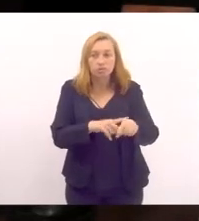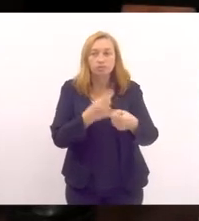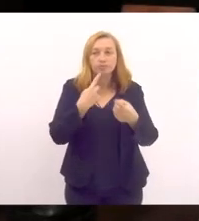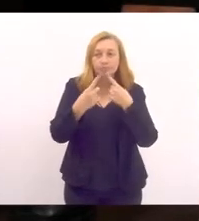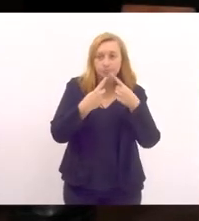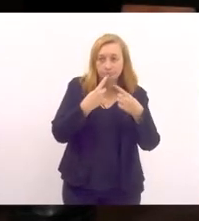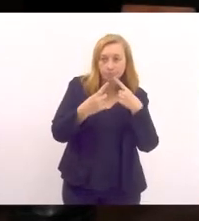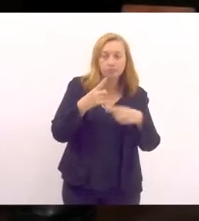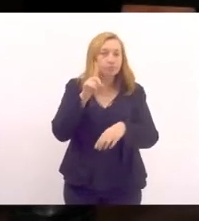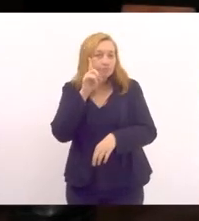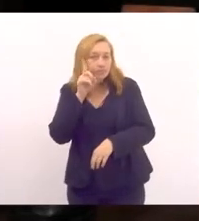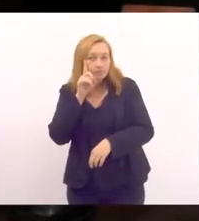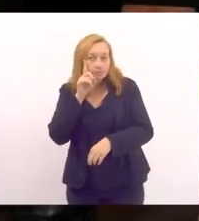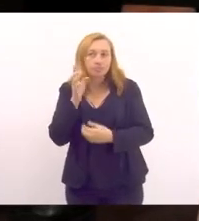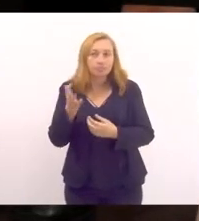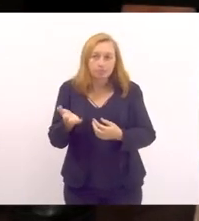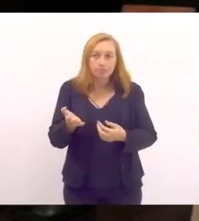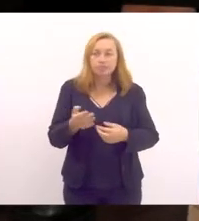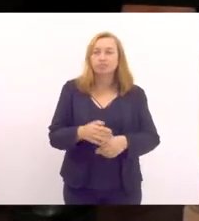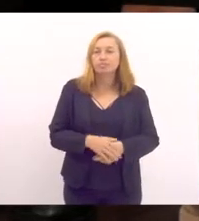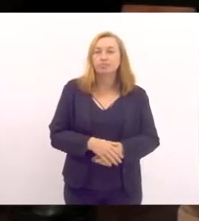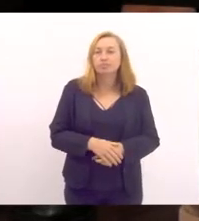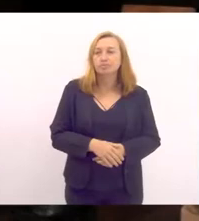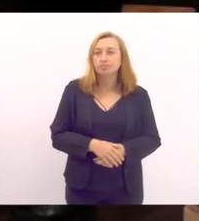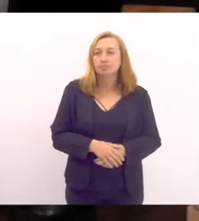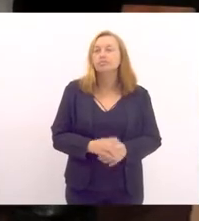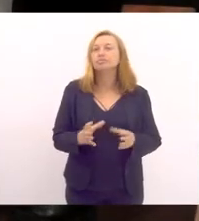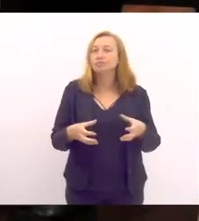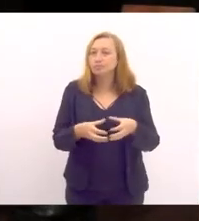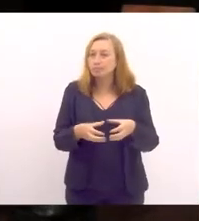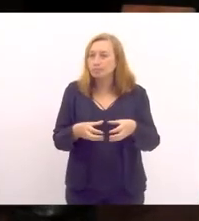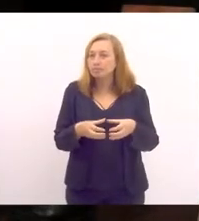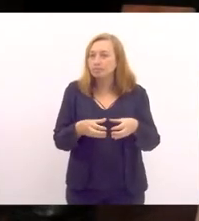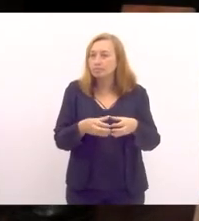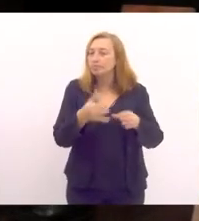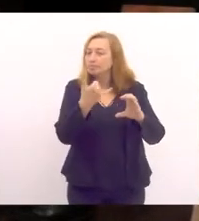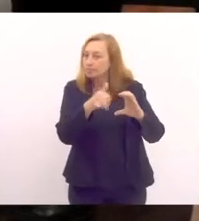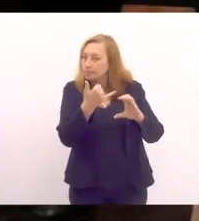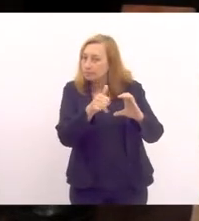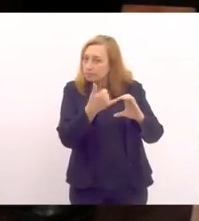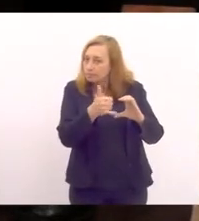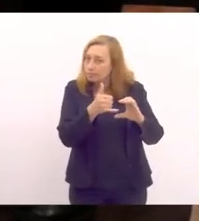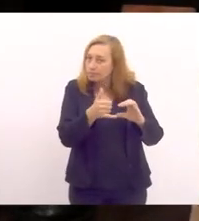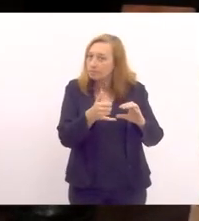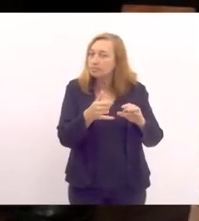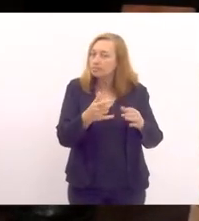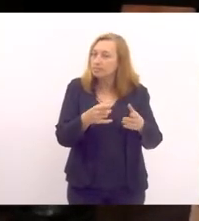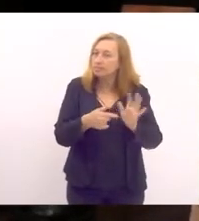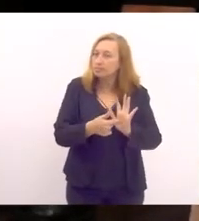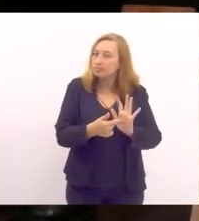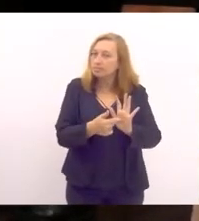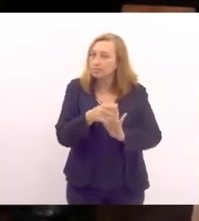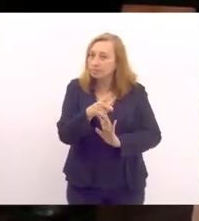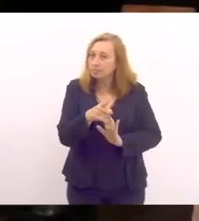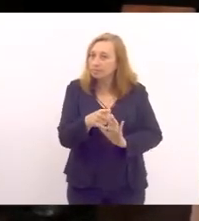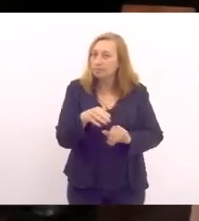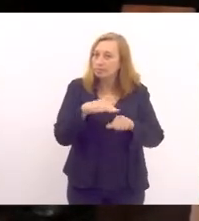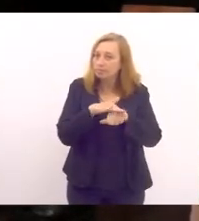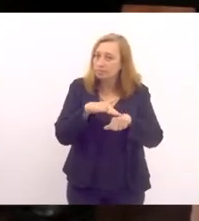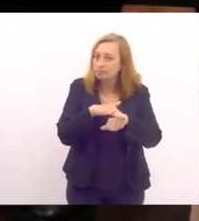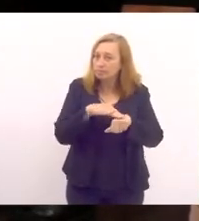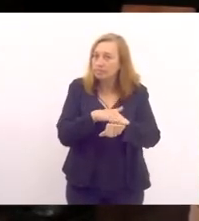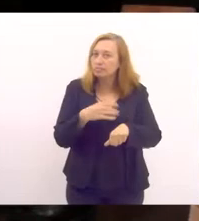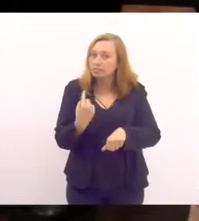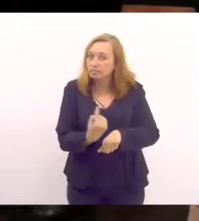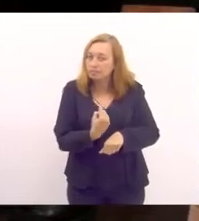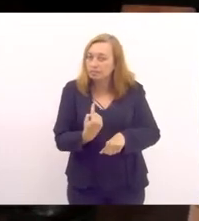faz no nosso dia a dia, né, do nosso grupo de WhatsApp, que a gente sempre coloca ali as nossas conversas